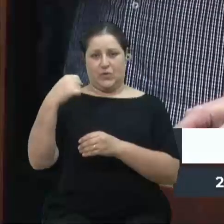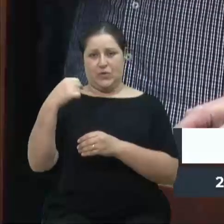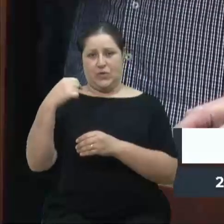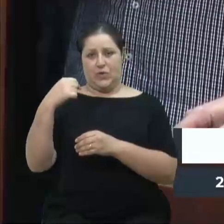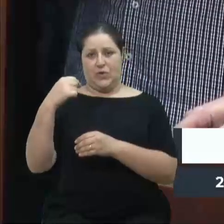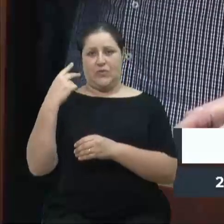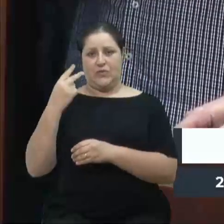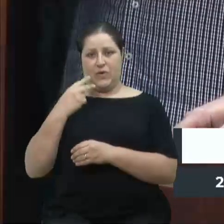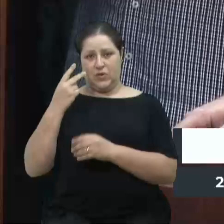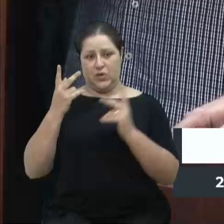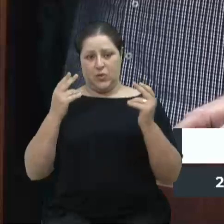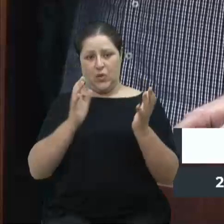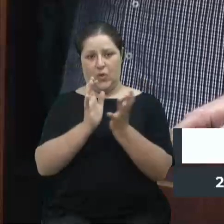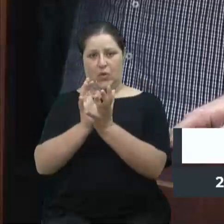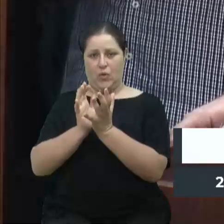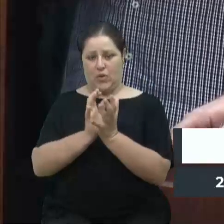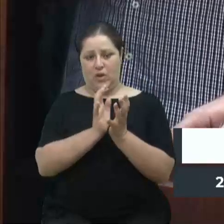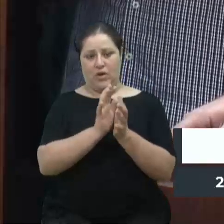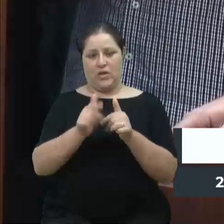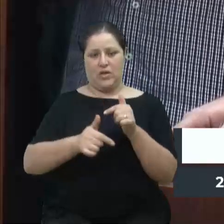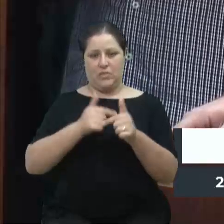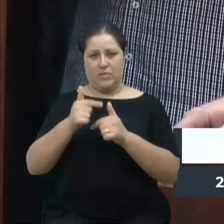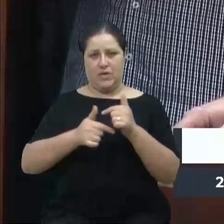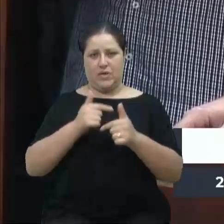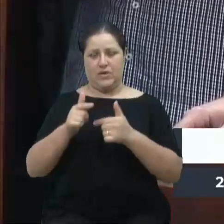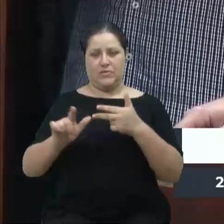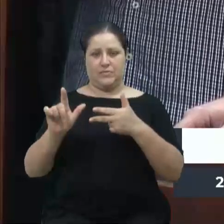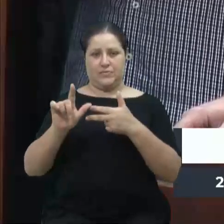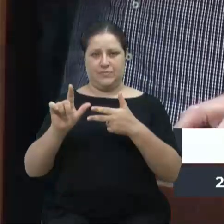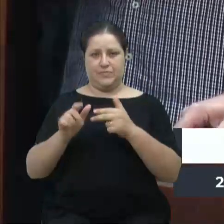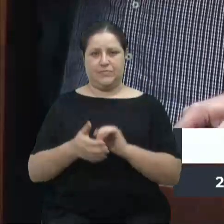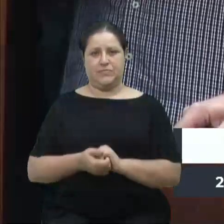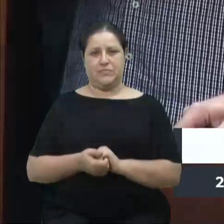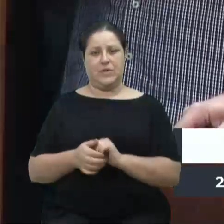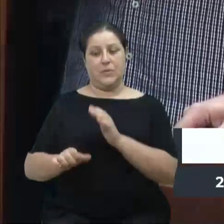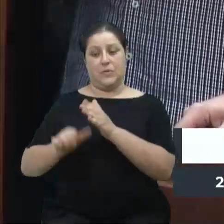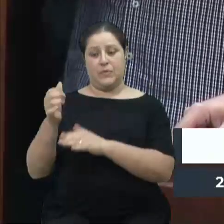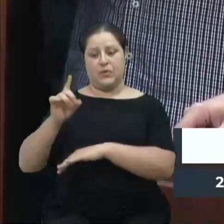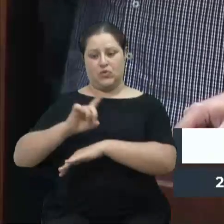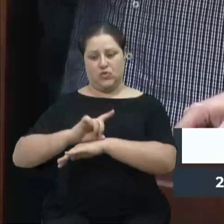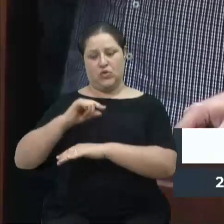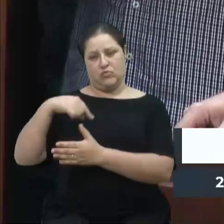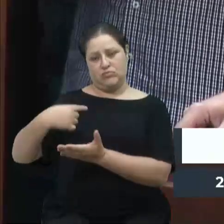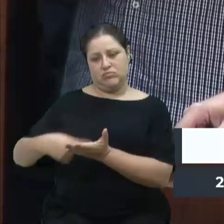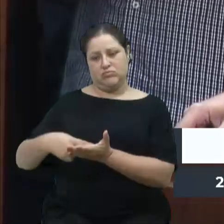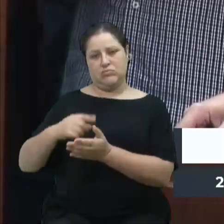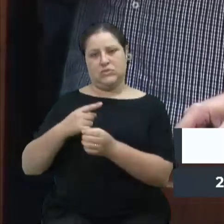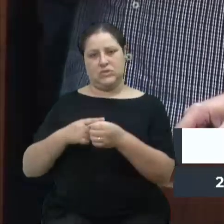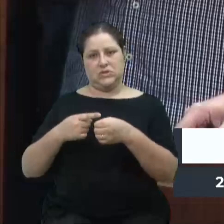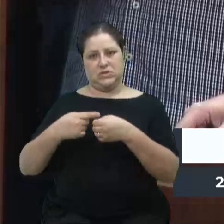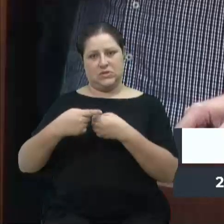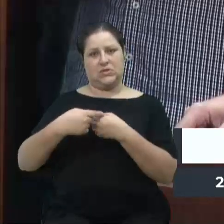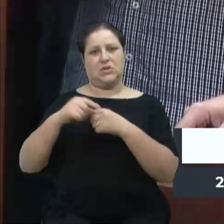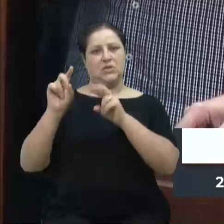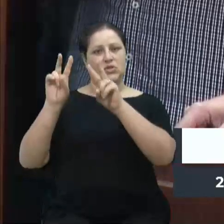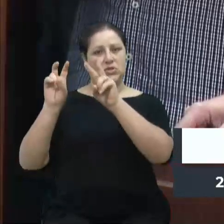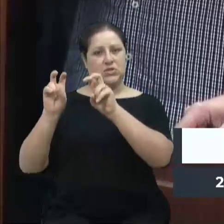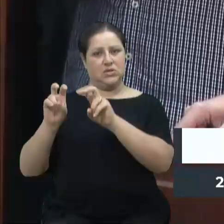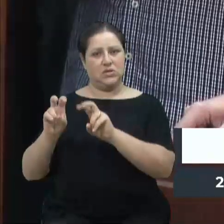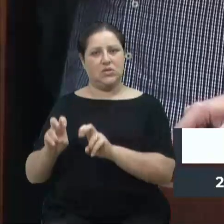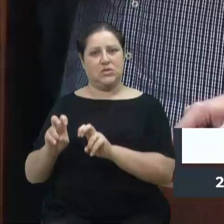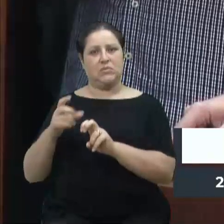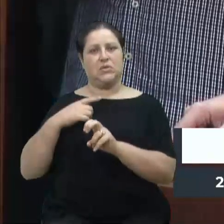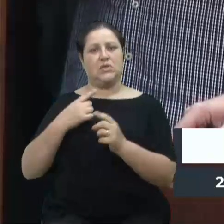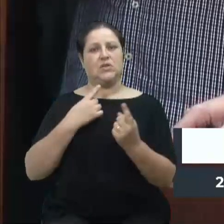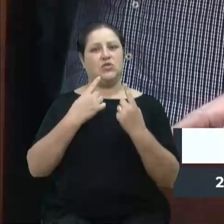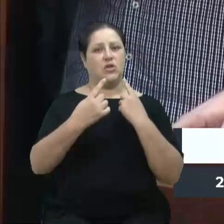legislatura, e desde o primeiro dia me comprometi com a cidade em temas que